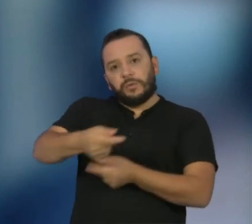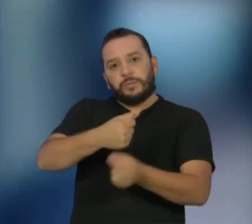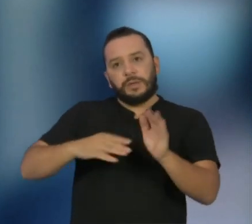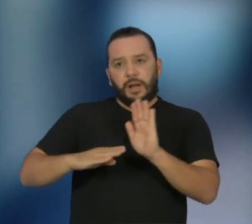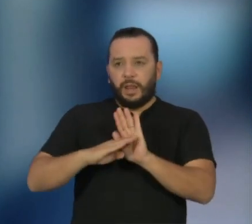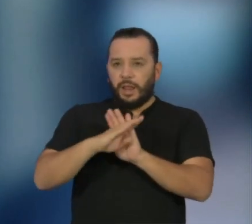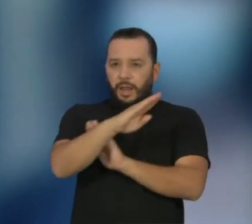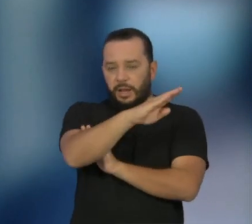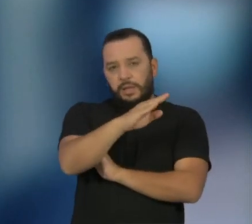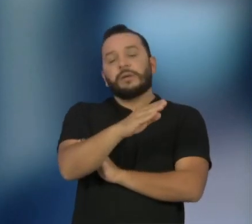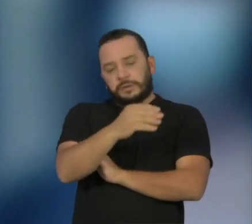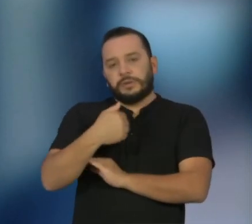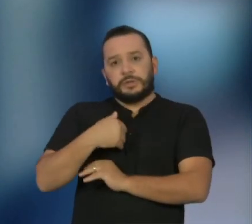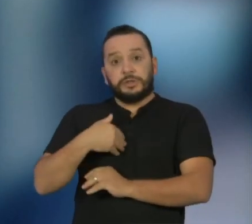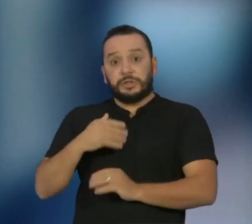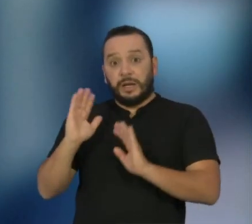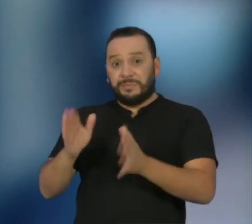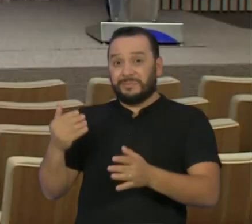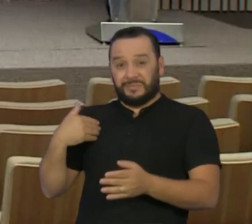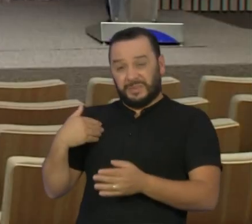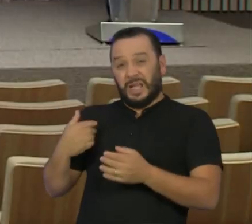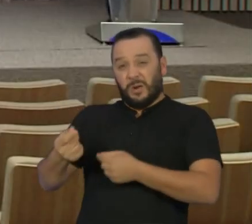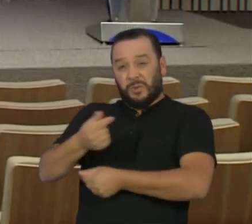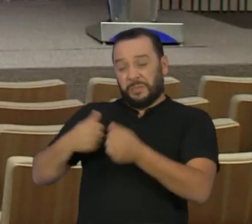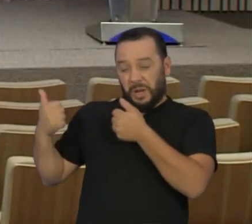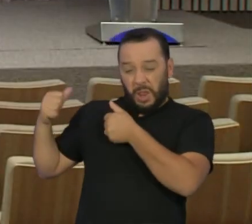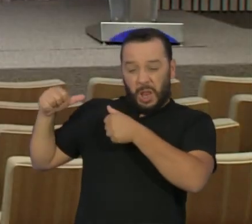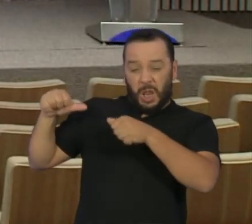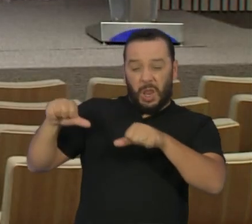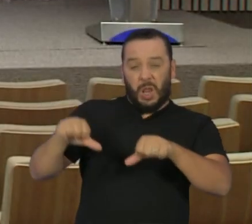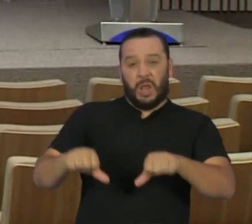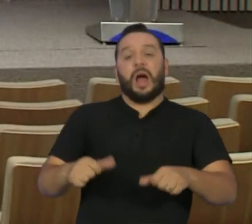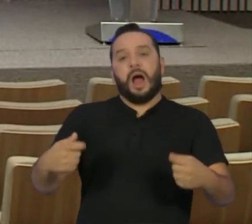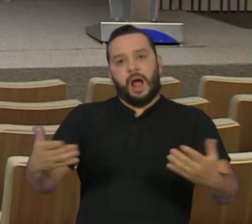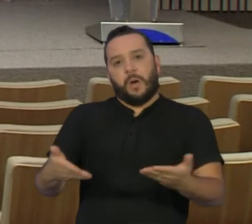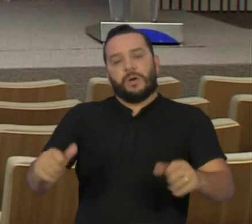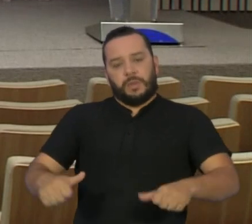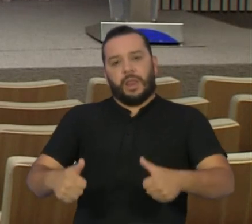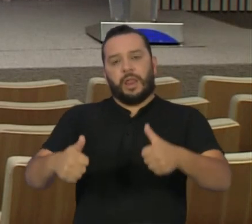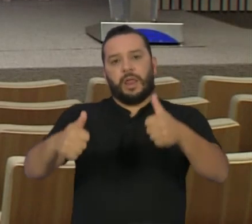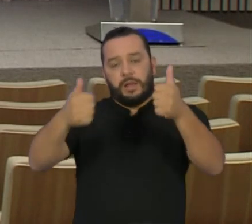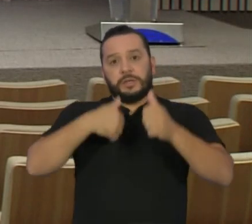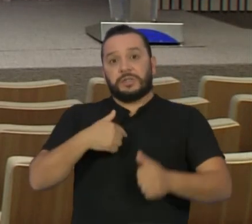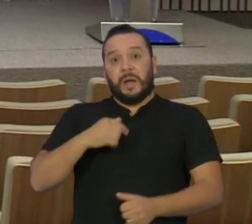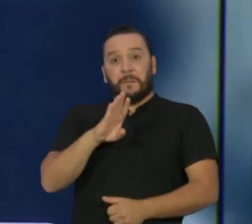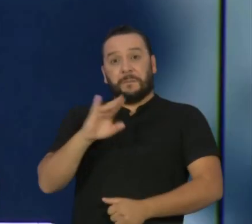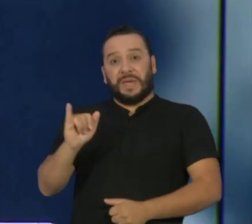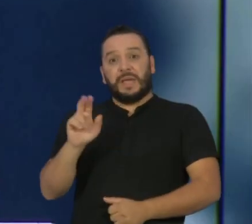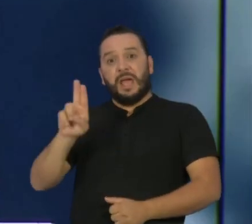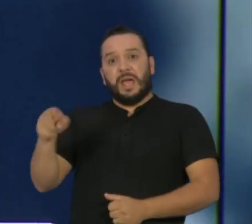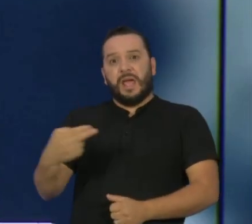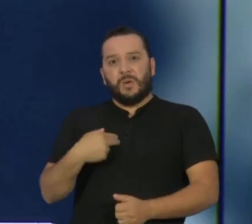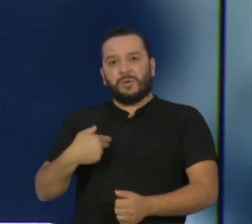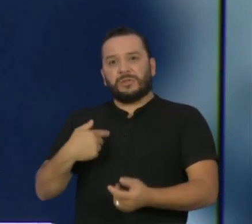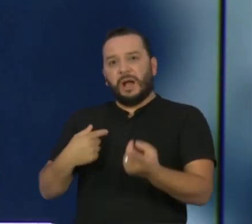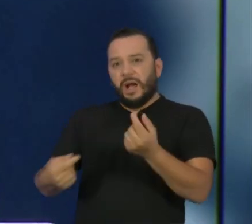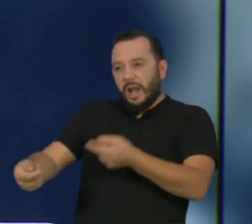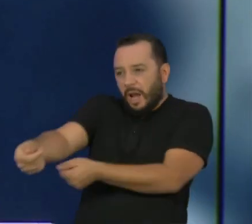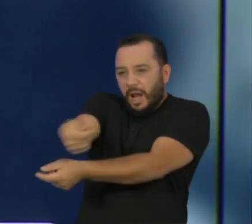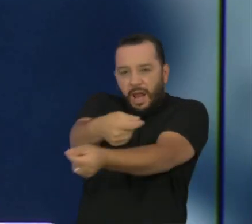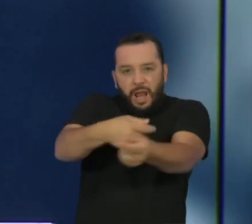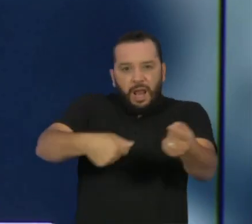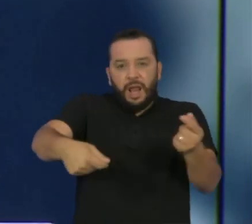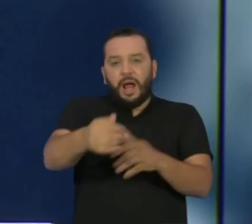pior crise desde o final da Segunda Guerra Mundial. Com o acordo histórico, bilhões de euros serão levantados nos mercados de capitais em nome dos